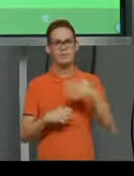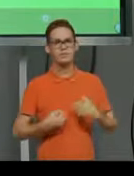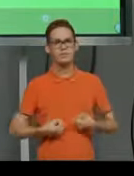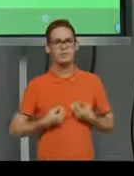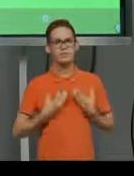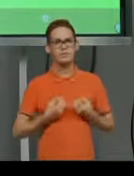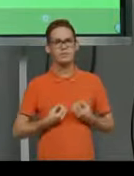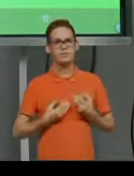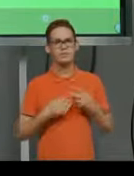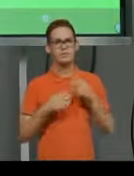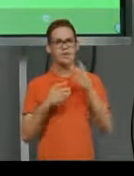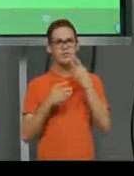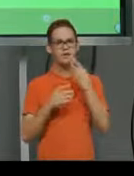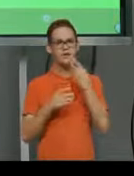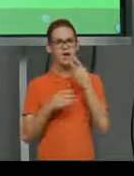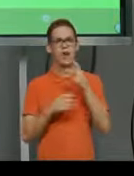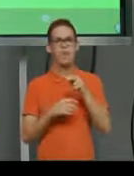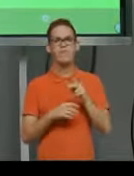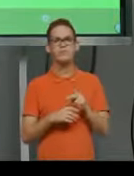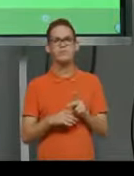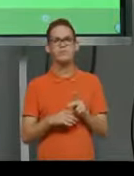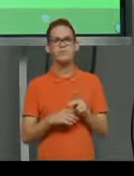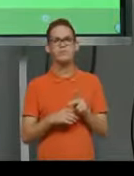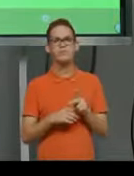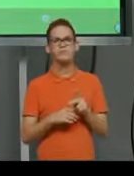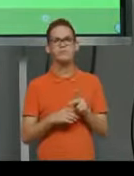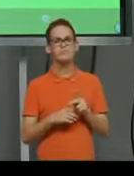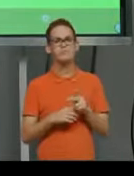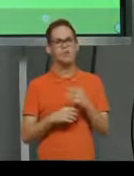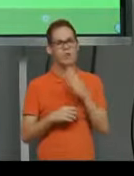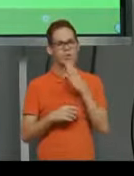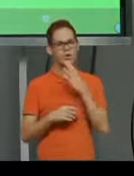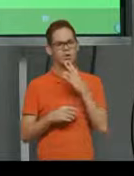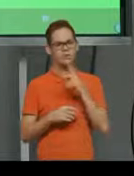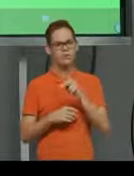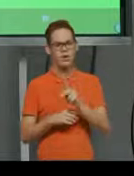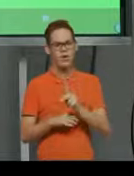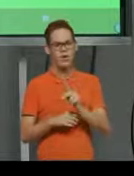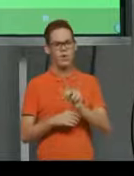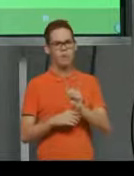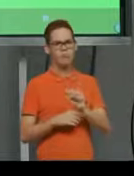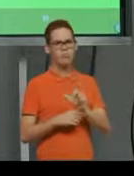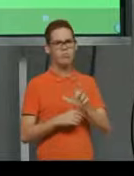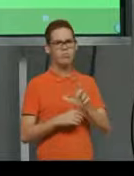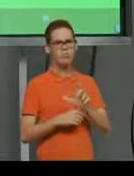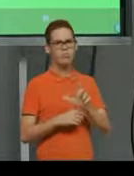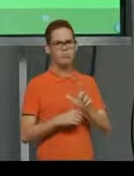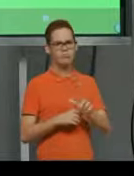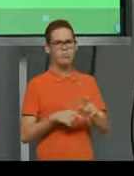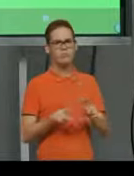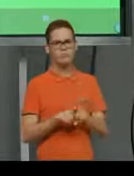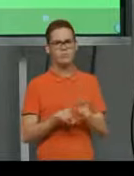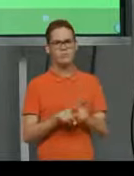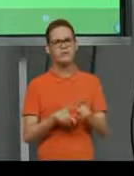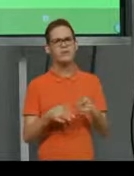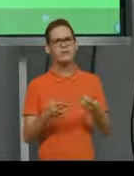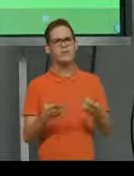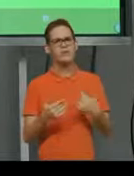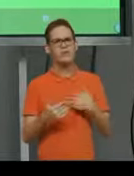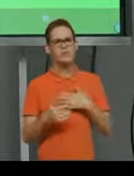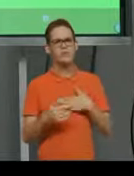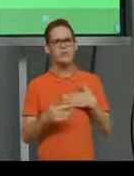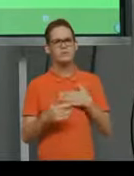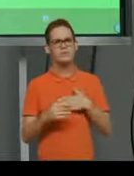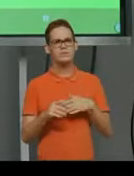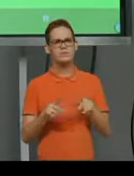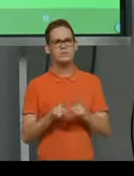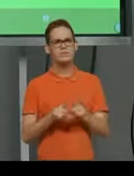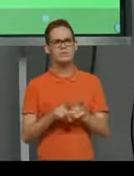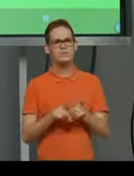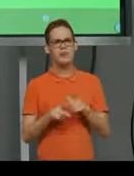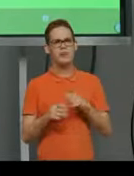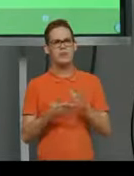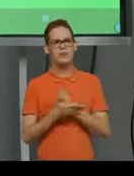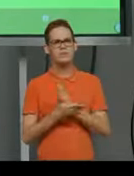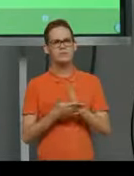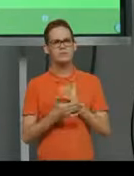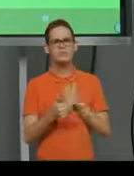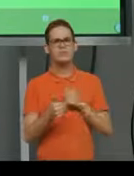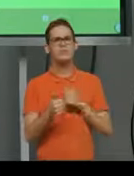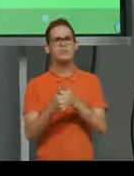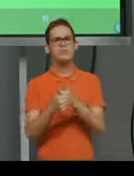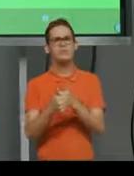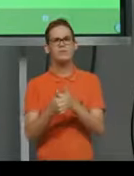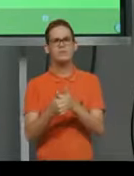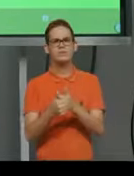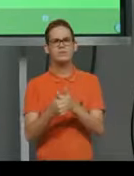entusiasmo a falar de Poe, conheço mais, gosto, né? Gosto de Shakespeare também, mas tem mais uma coisa, uma